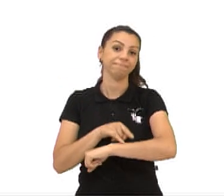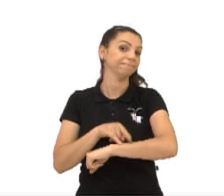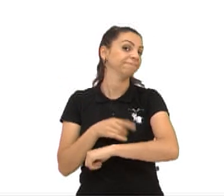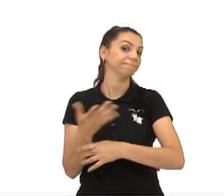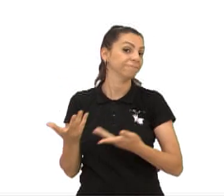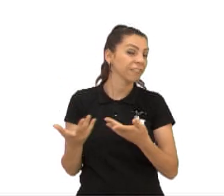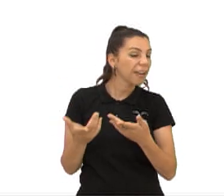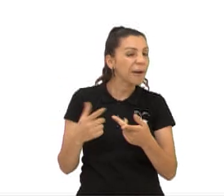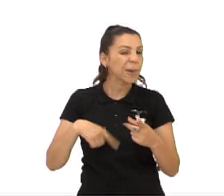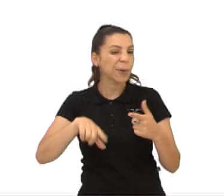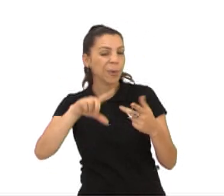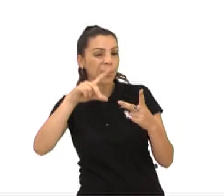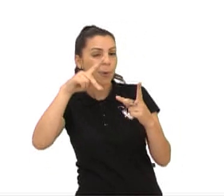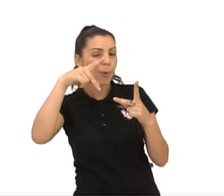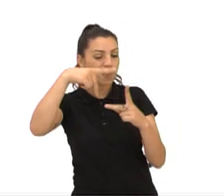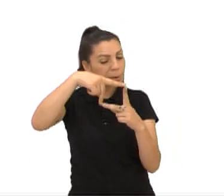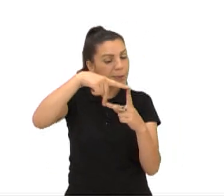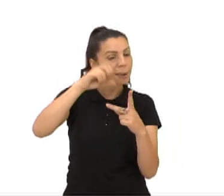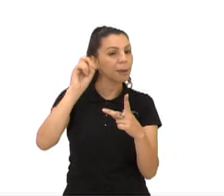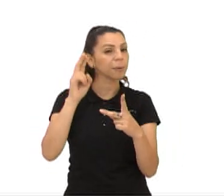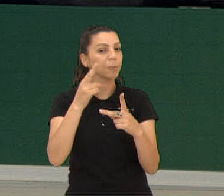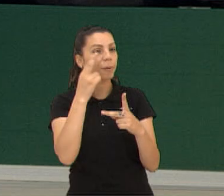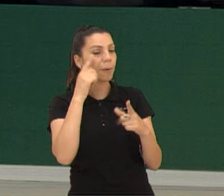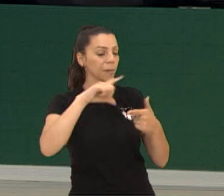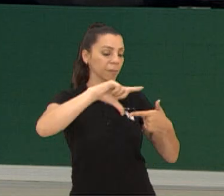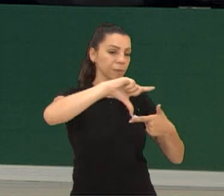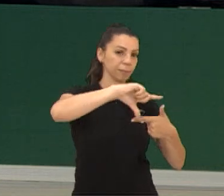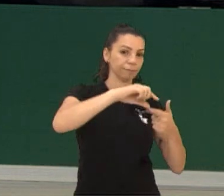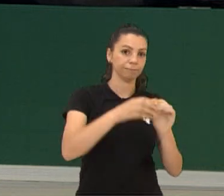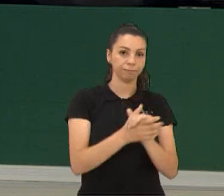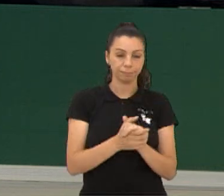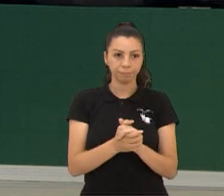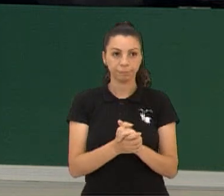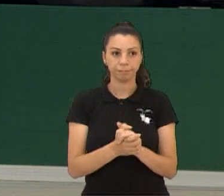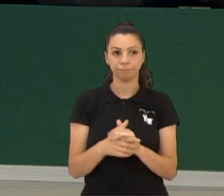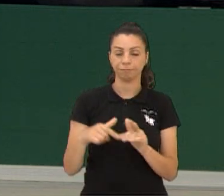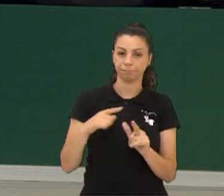Será que é um quadrado ou será que é um retângulo? 3 por 1.